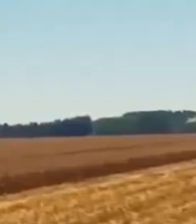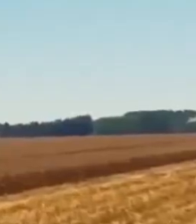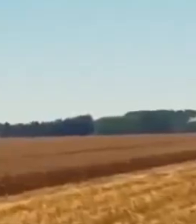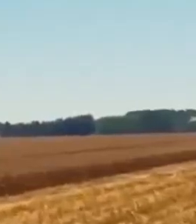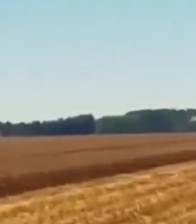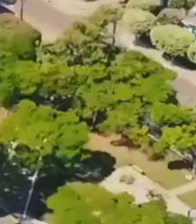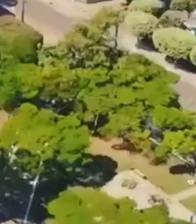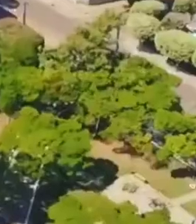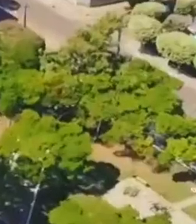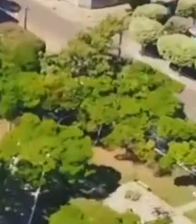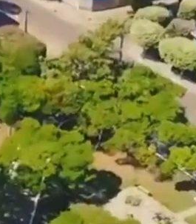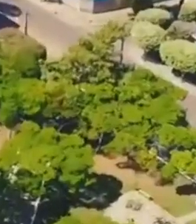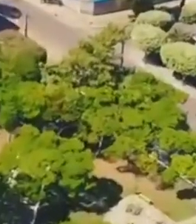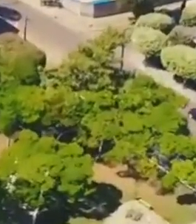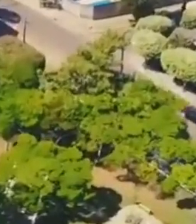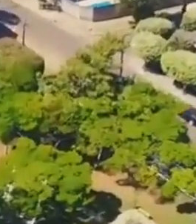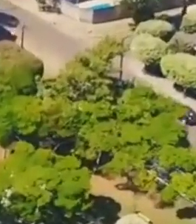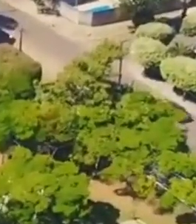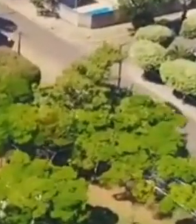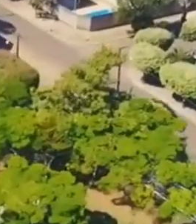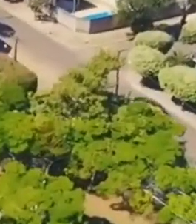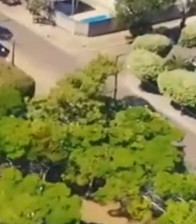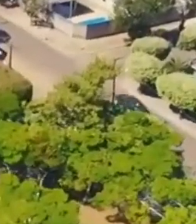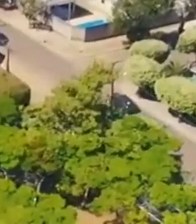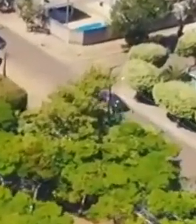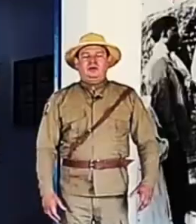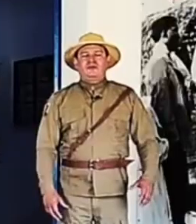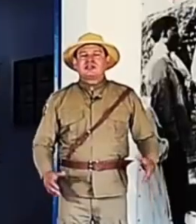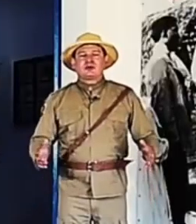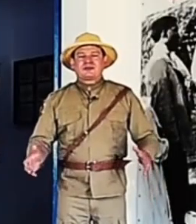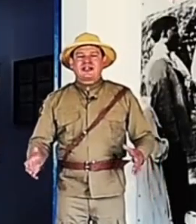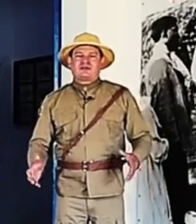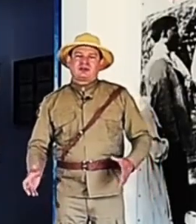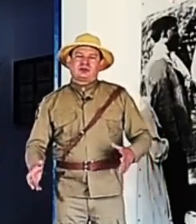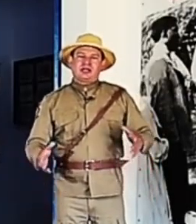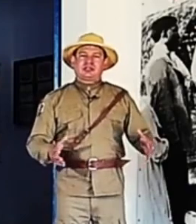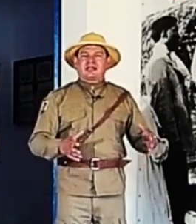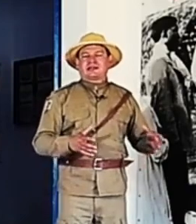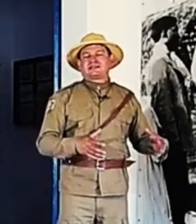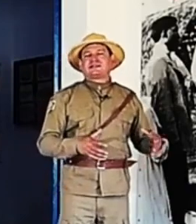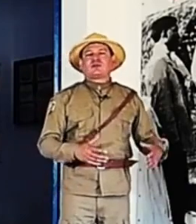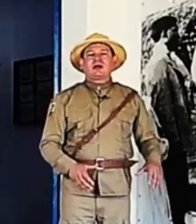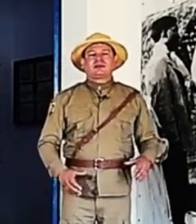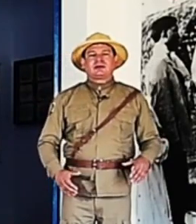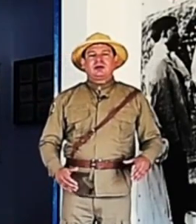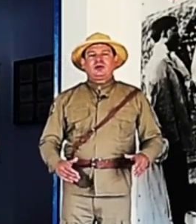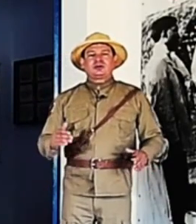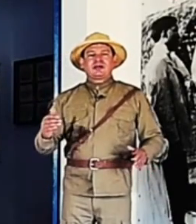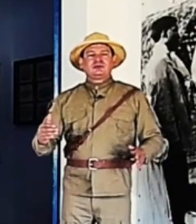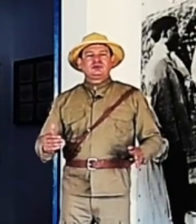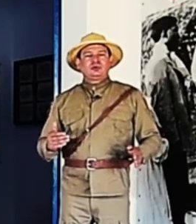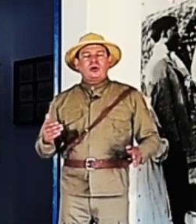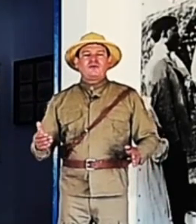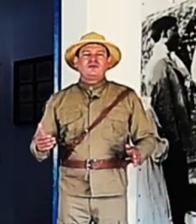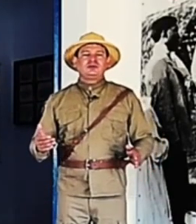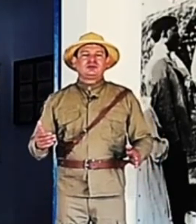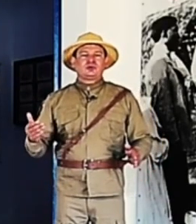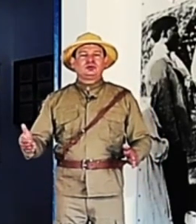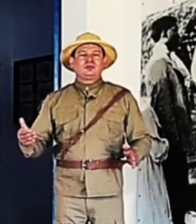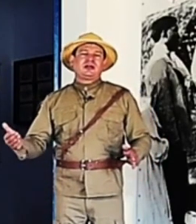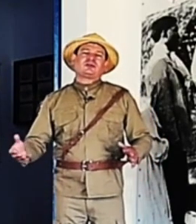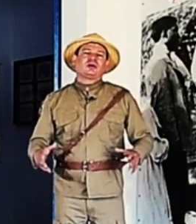país. Aqui nós estamos chegando na estação Álvaro Vilhena, criada por